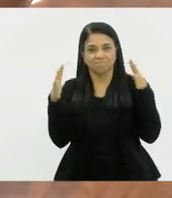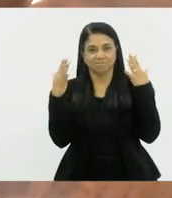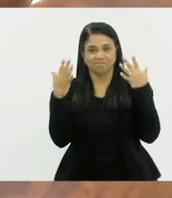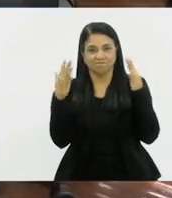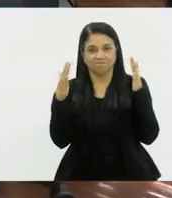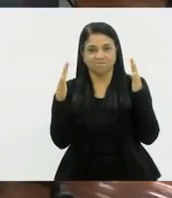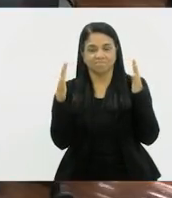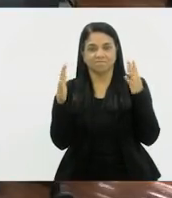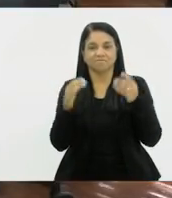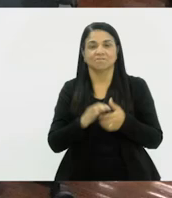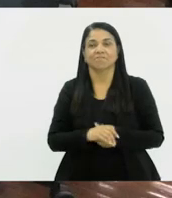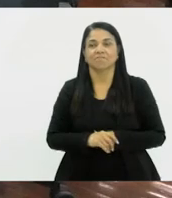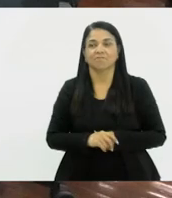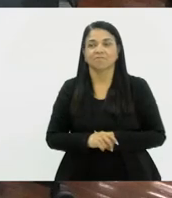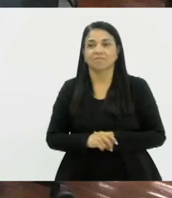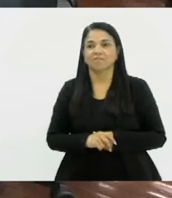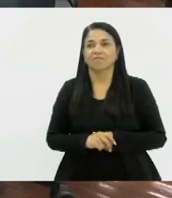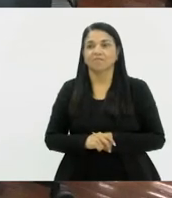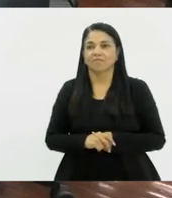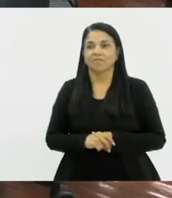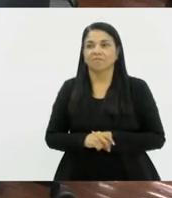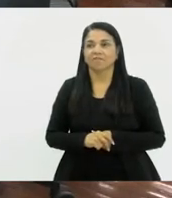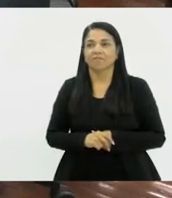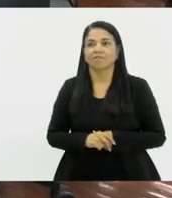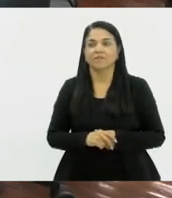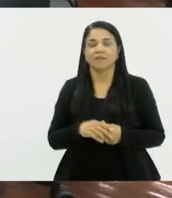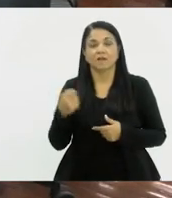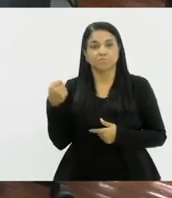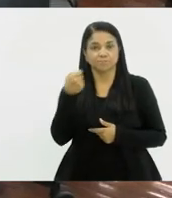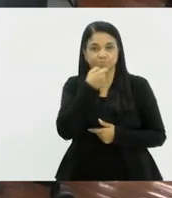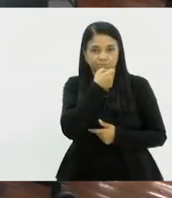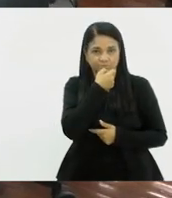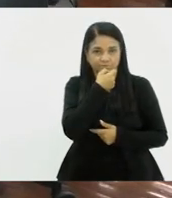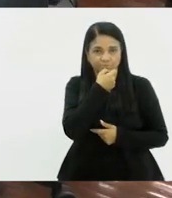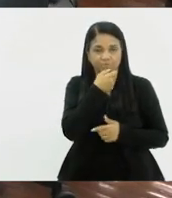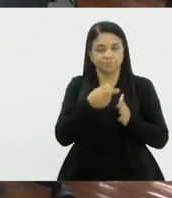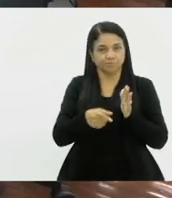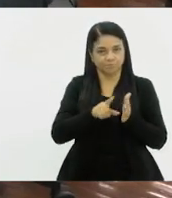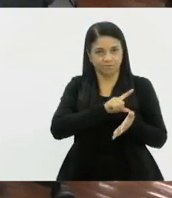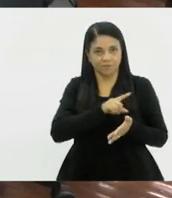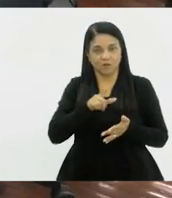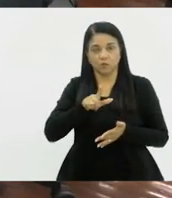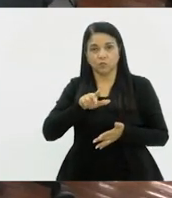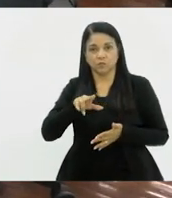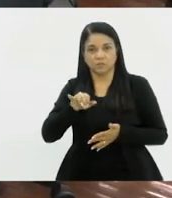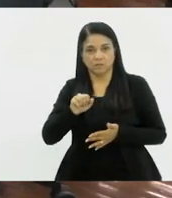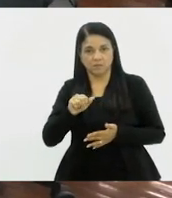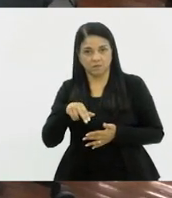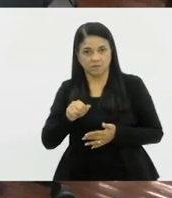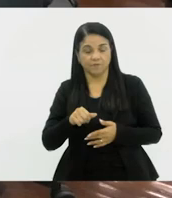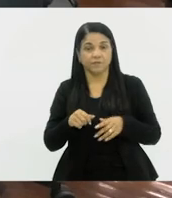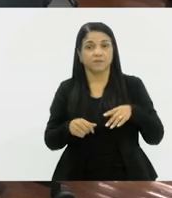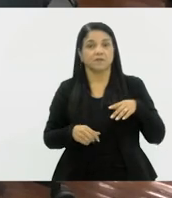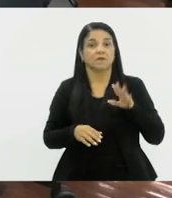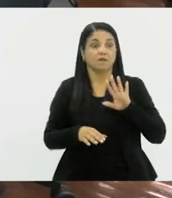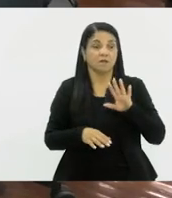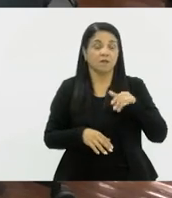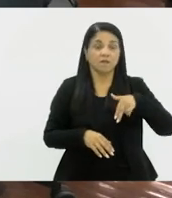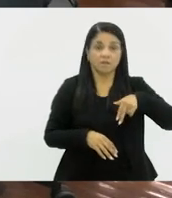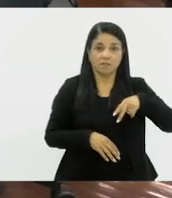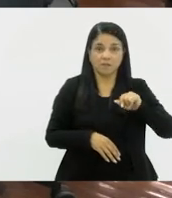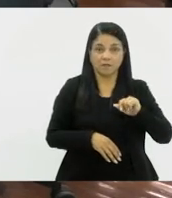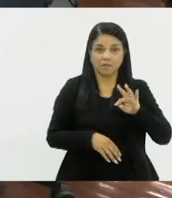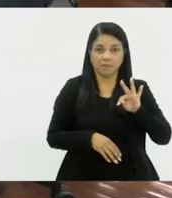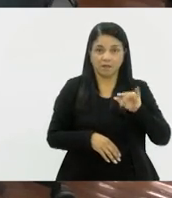isso antes de passar aqui para pra Luciana boat que a próxima a a Natália da nossa assessoria que